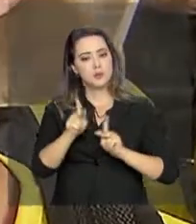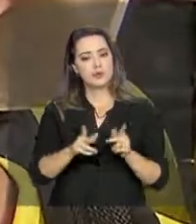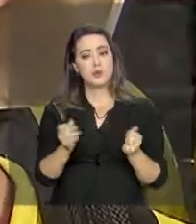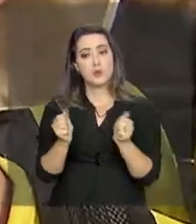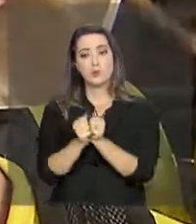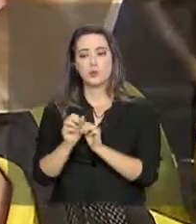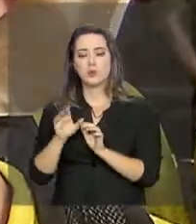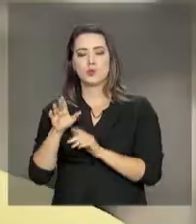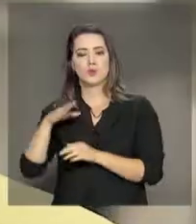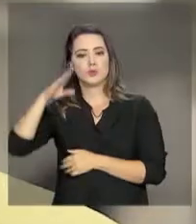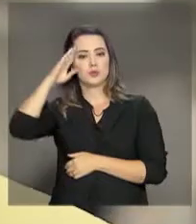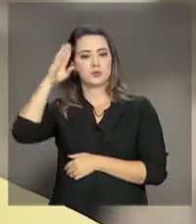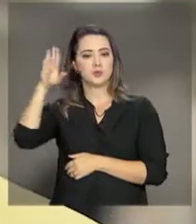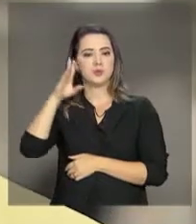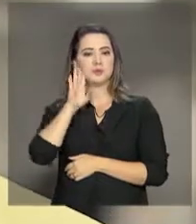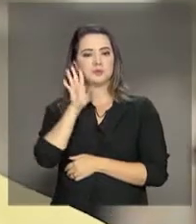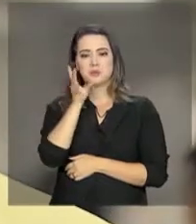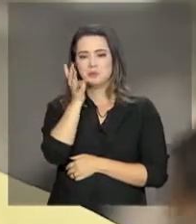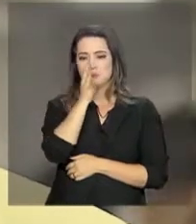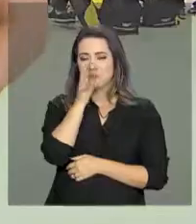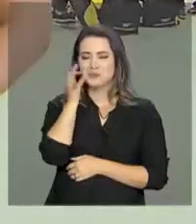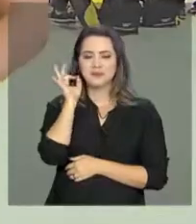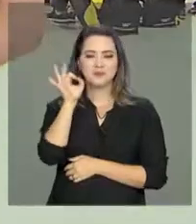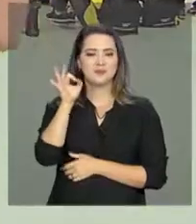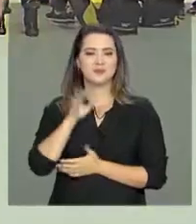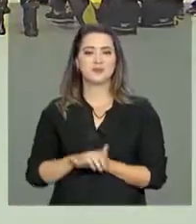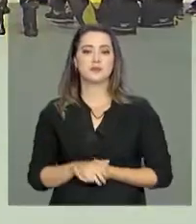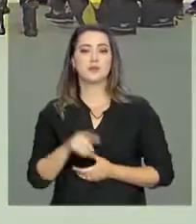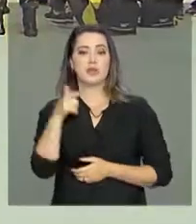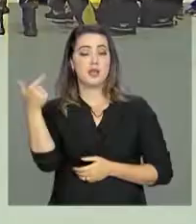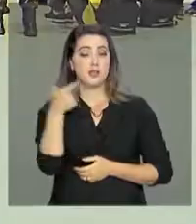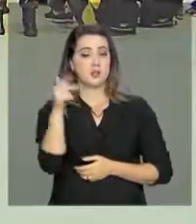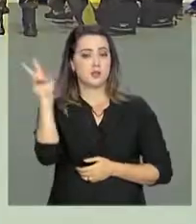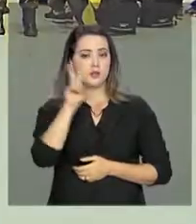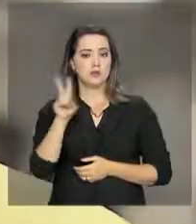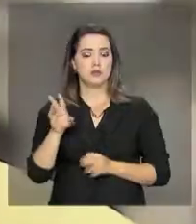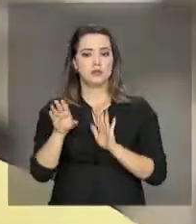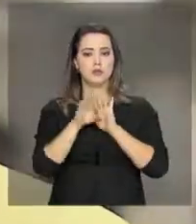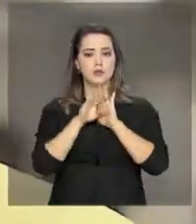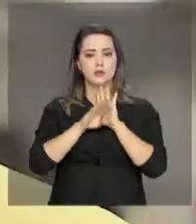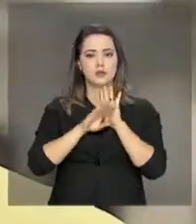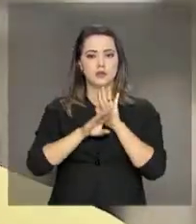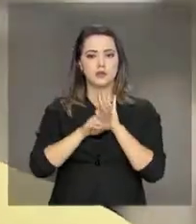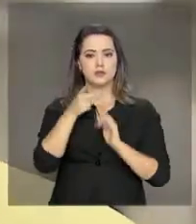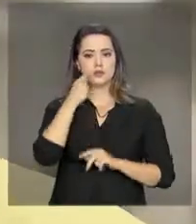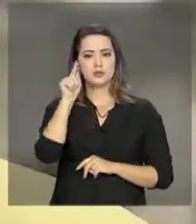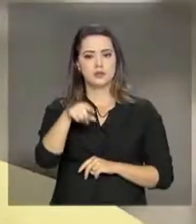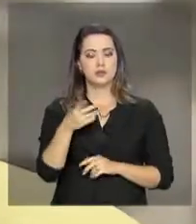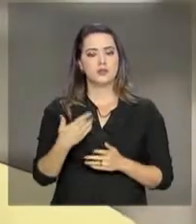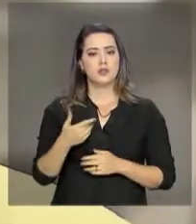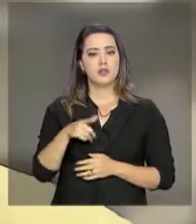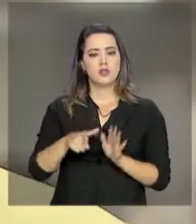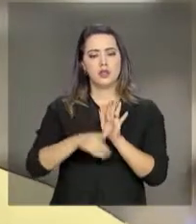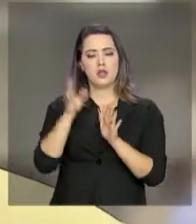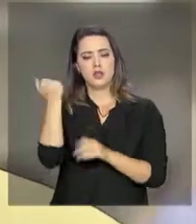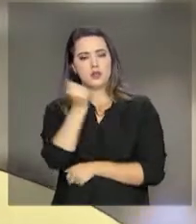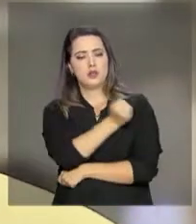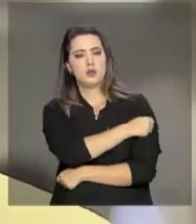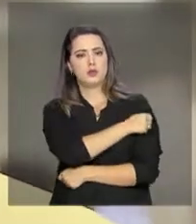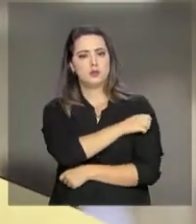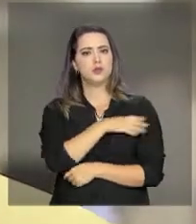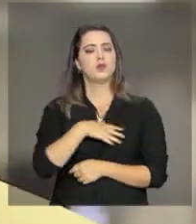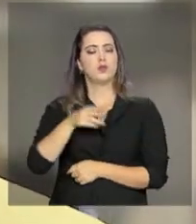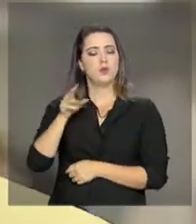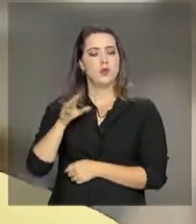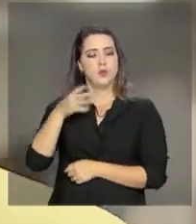coisa interessante para ver. Murilo é professor e participa pela segunda vez do projeto. Ele conta que quando ainda era estudante, foi ao